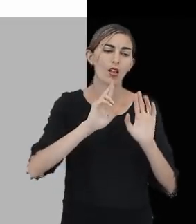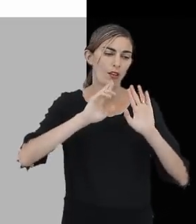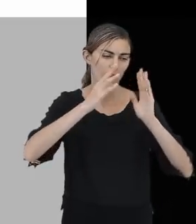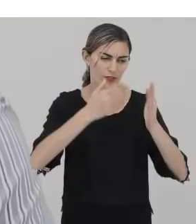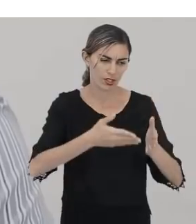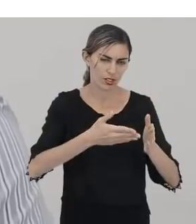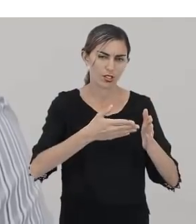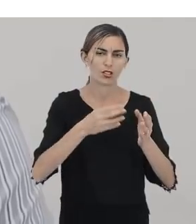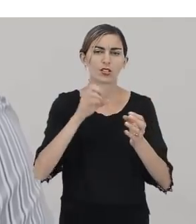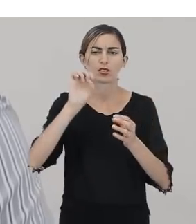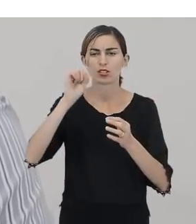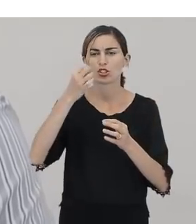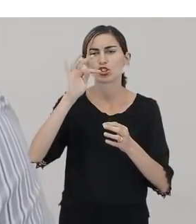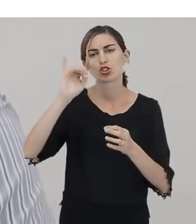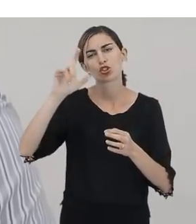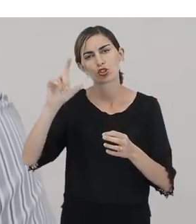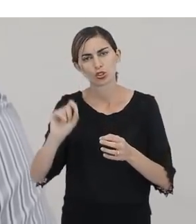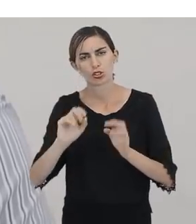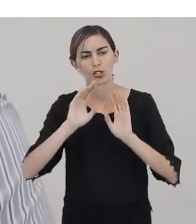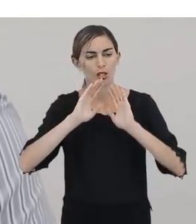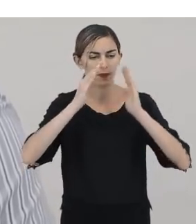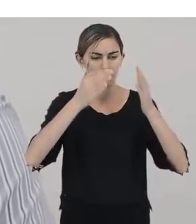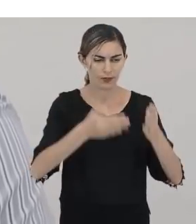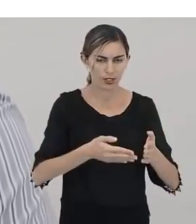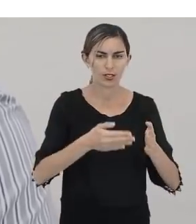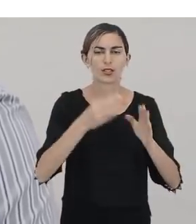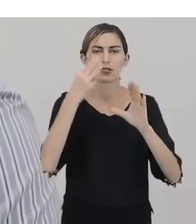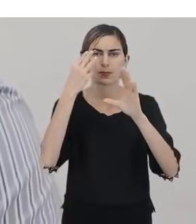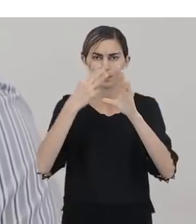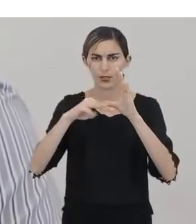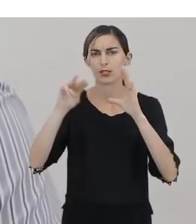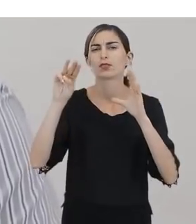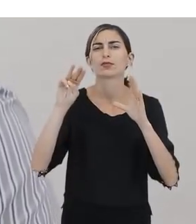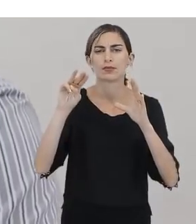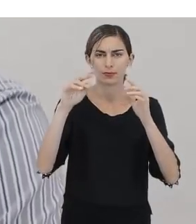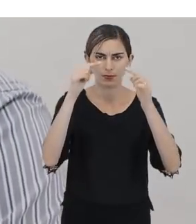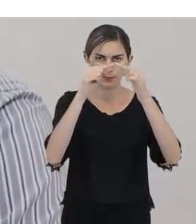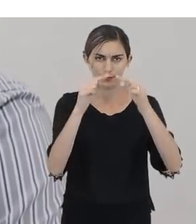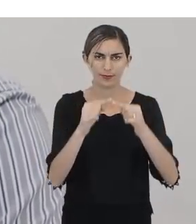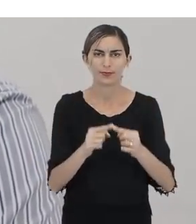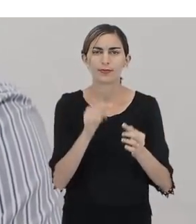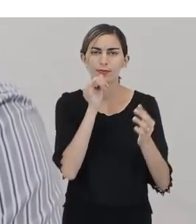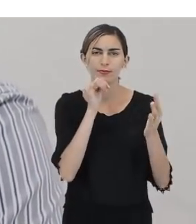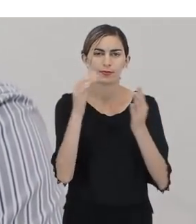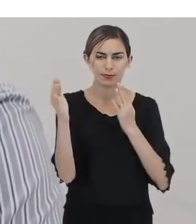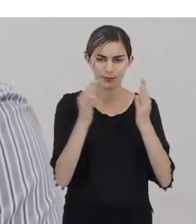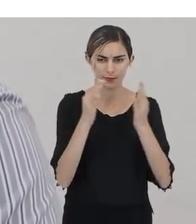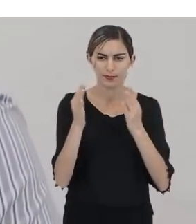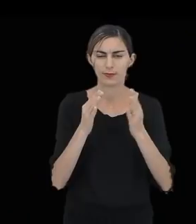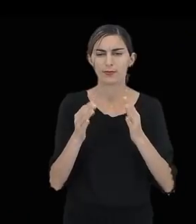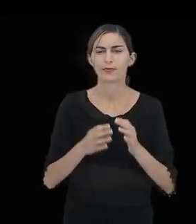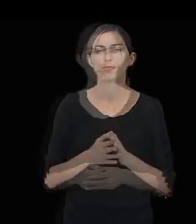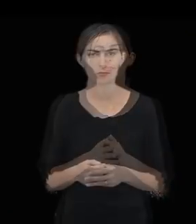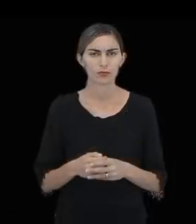um estilo que você está usando e uma referência ao arquivo de mensagem, certo? Esse seria o ideal nesse exemplo aqui.